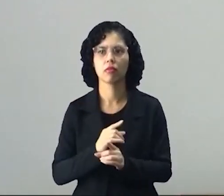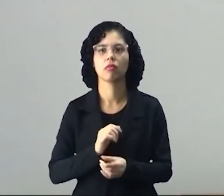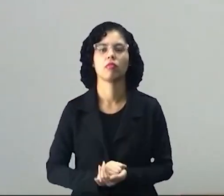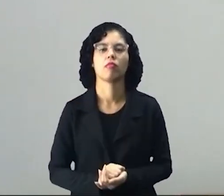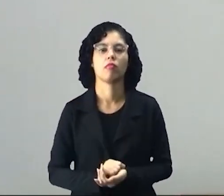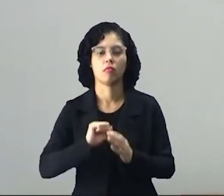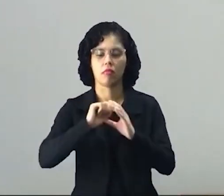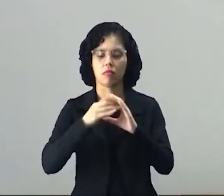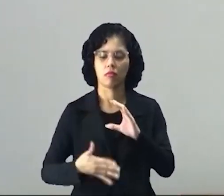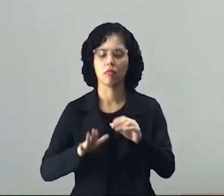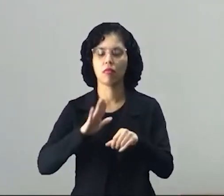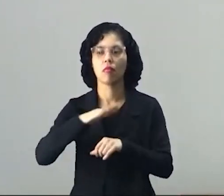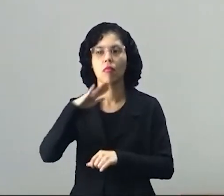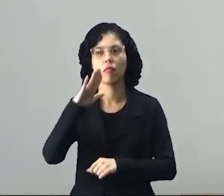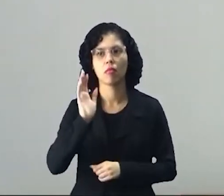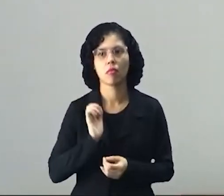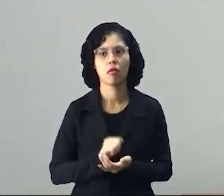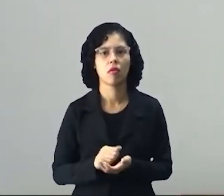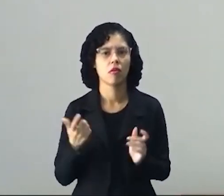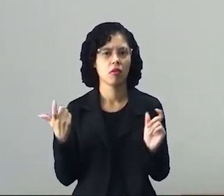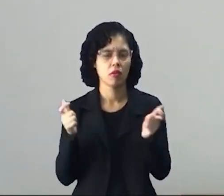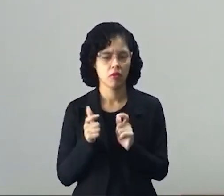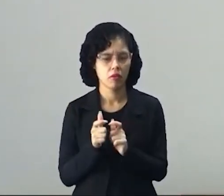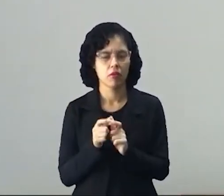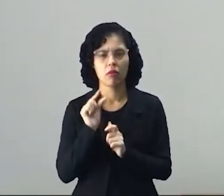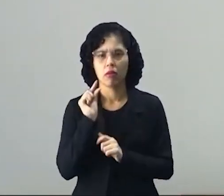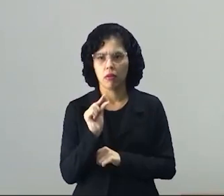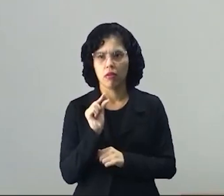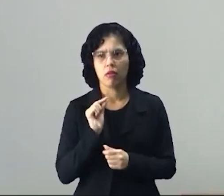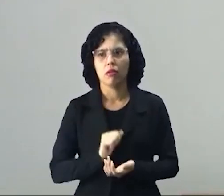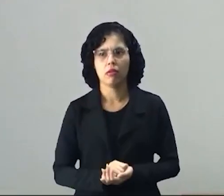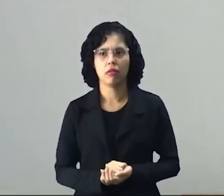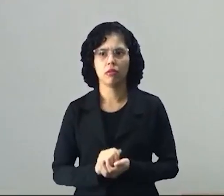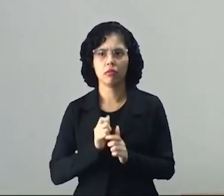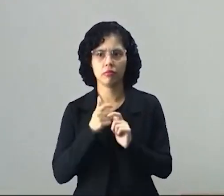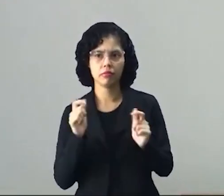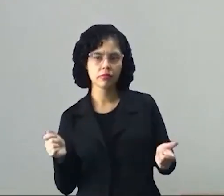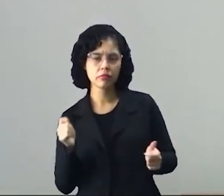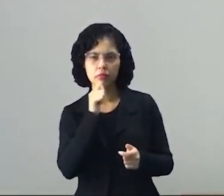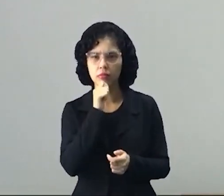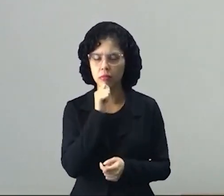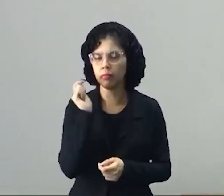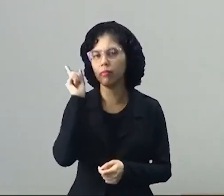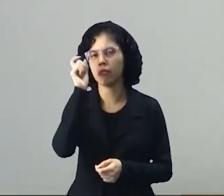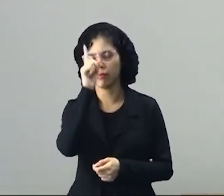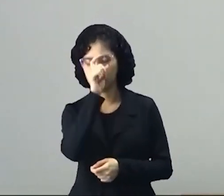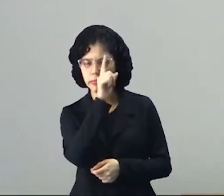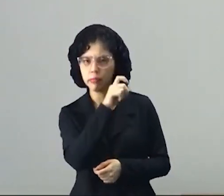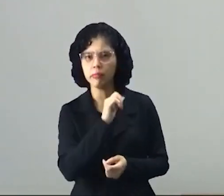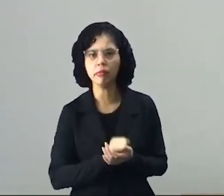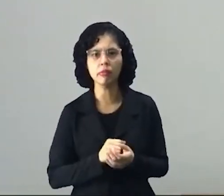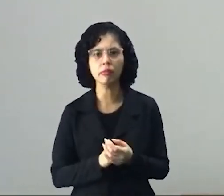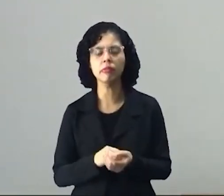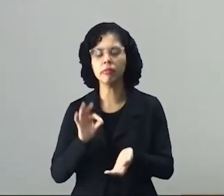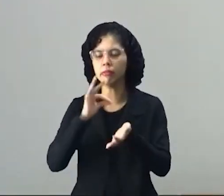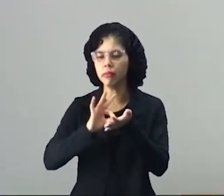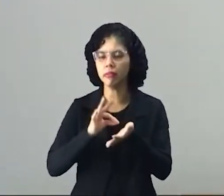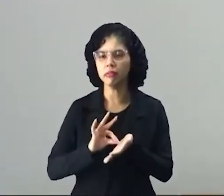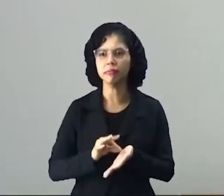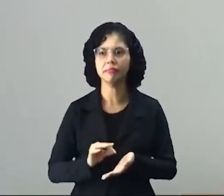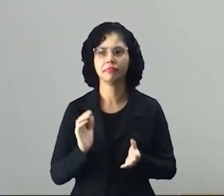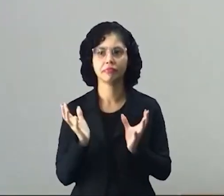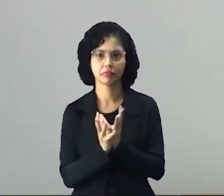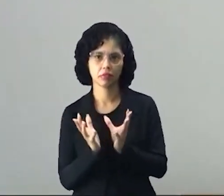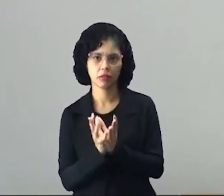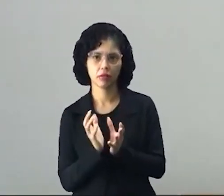serem avaliadas e um nível muito pequeno. Então, isso aumenta a dificuldade da identificação desses grupos. Os insetos, a gente